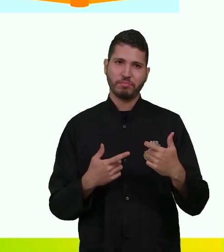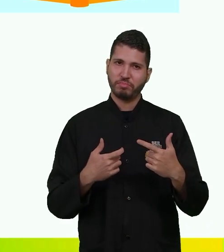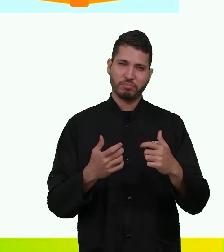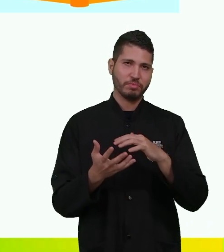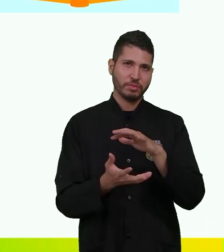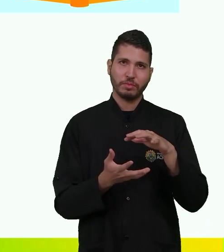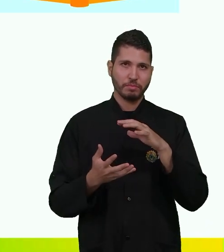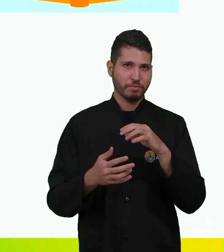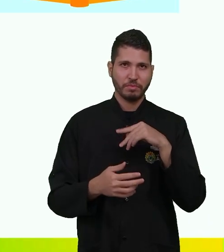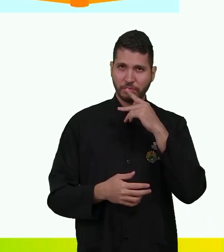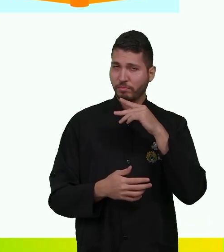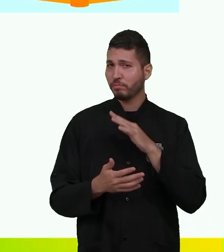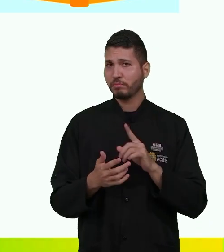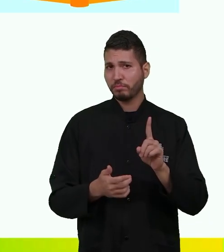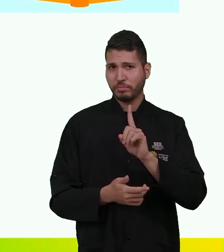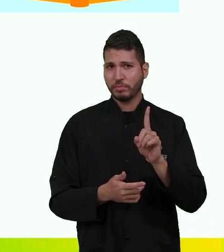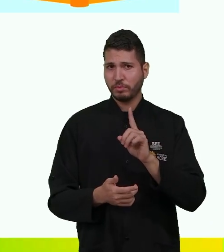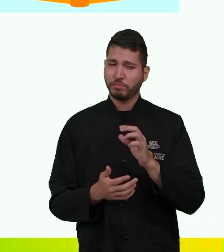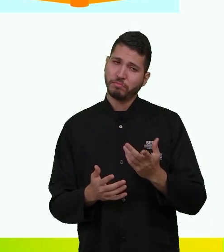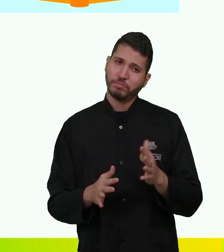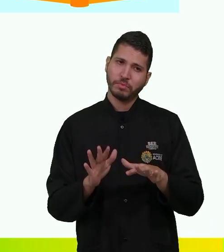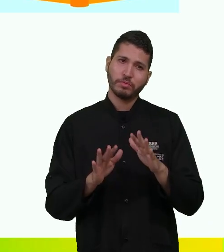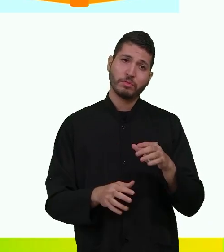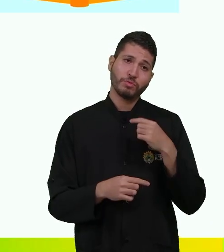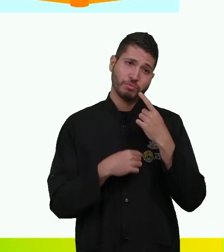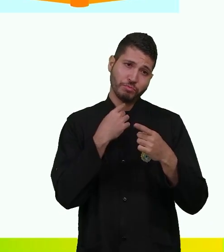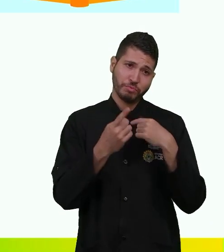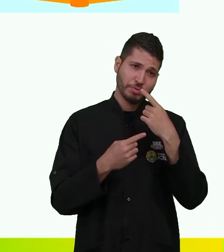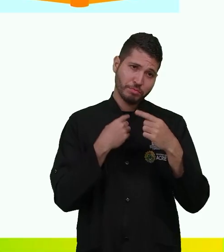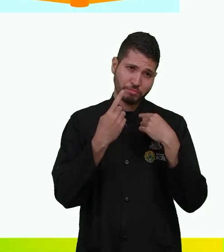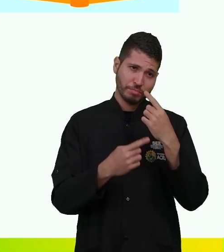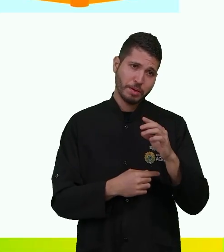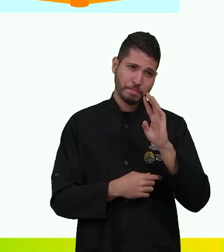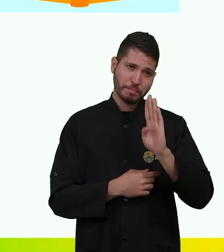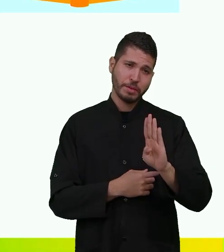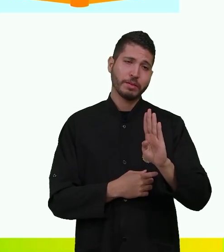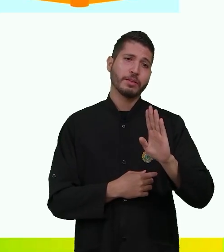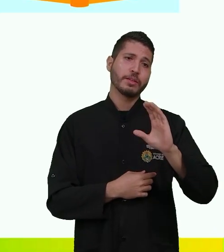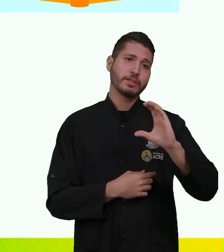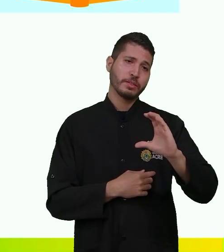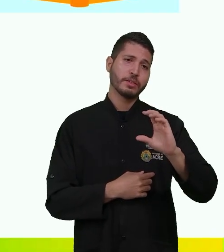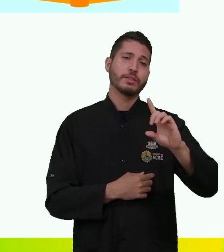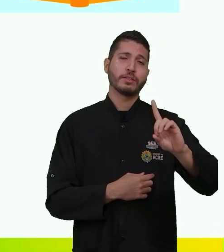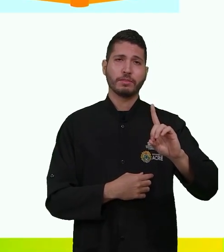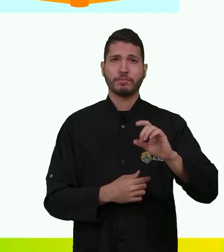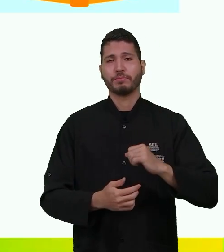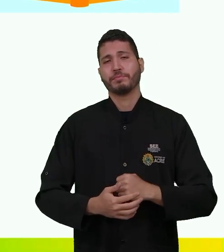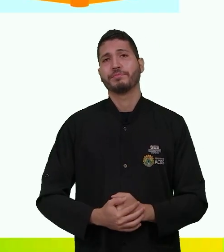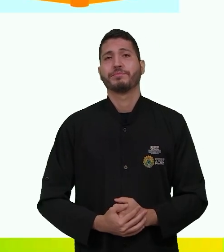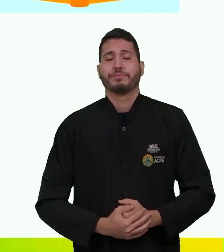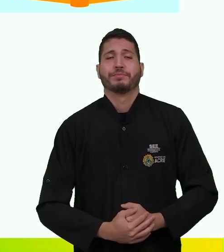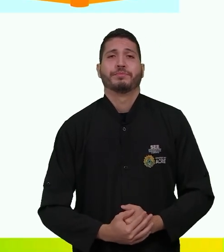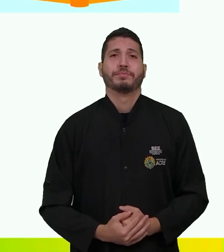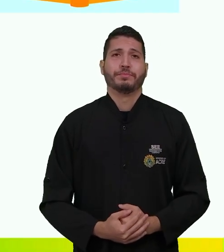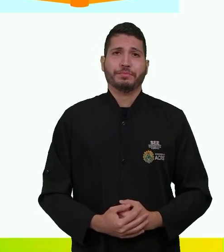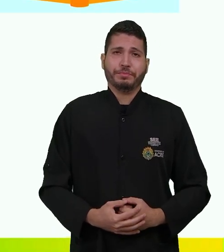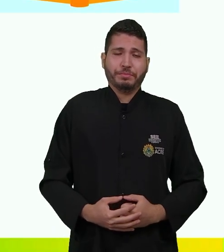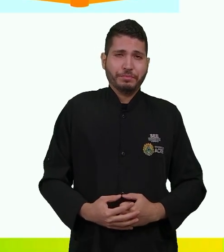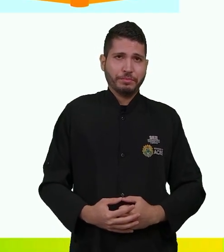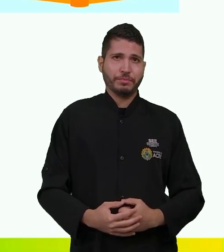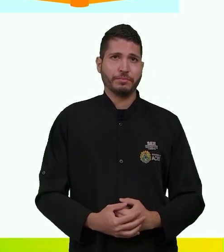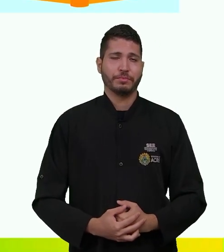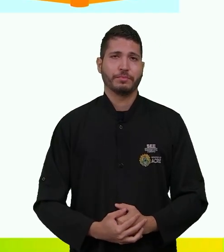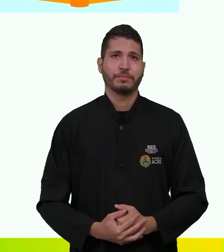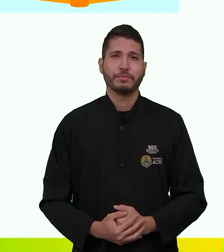elimina também. Eu poderia ficar em dúvida nesses três: os cercamentos, a indústria têxtil e a disponibilidade de